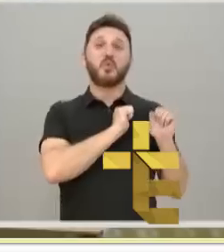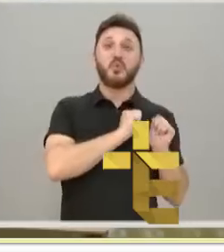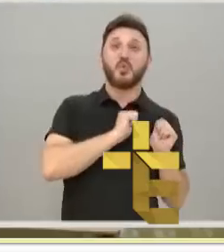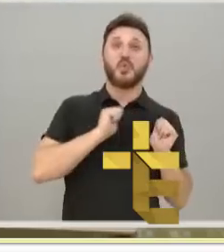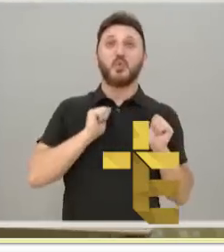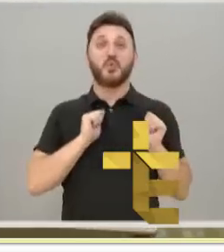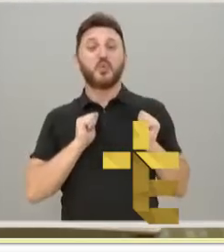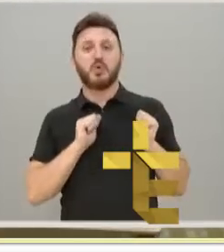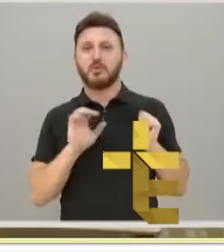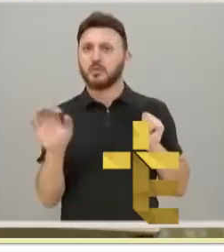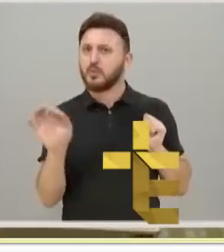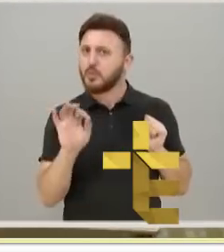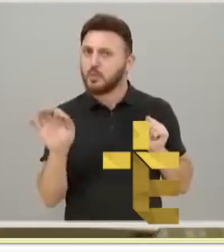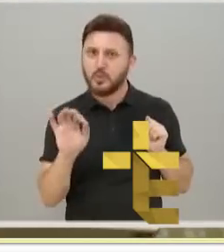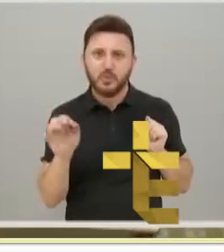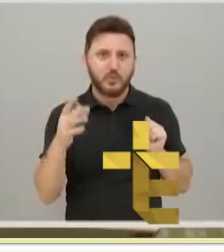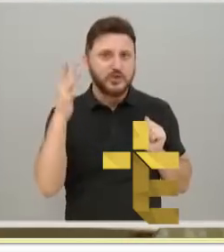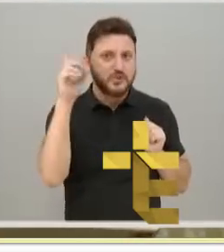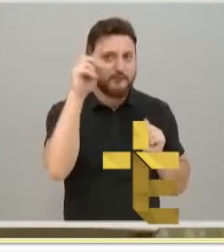estou angustiado.